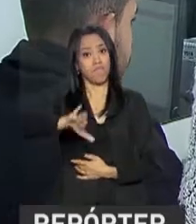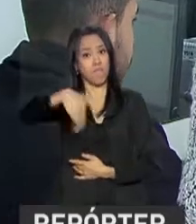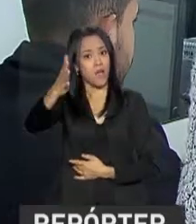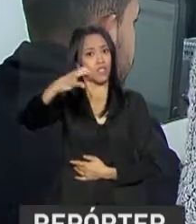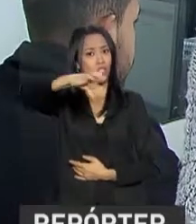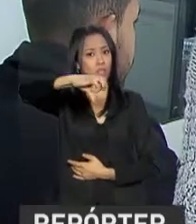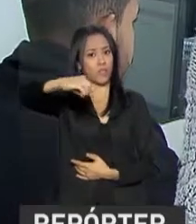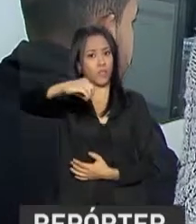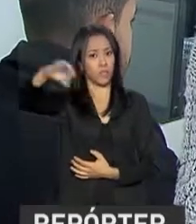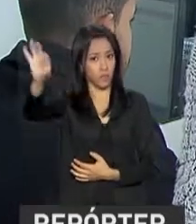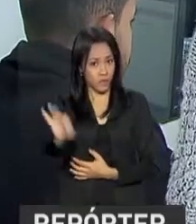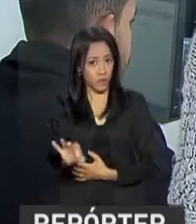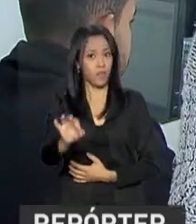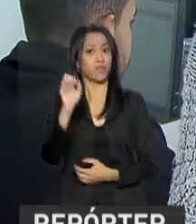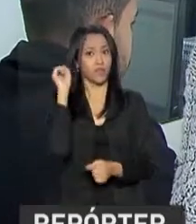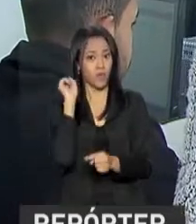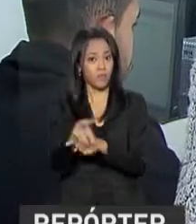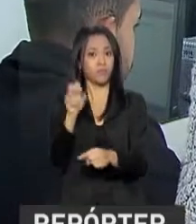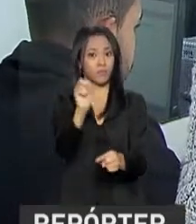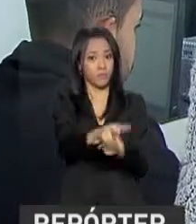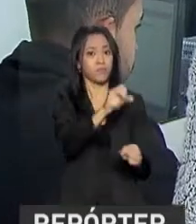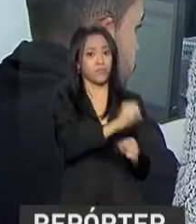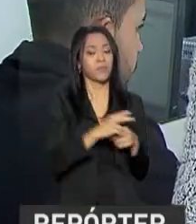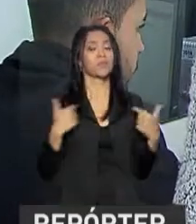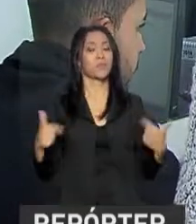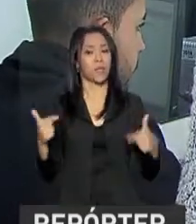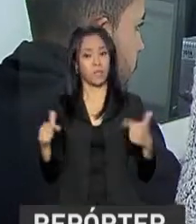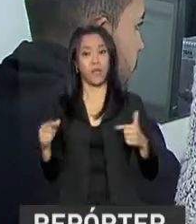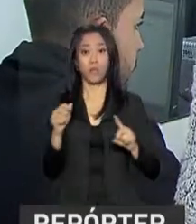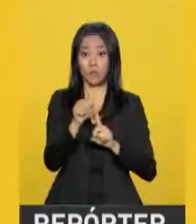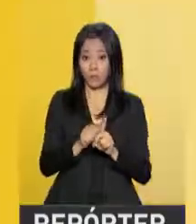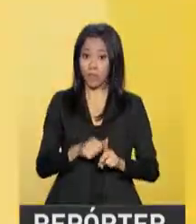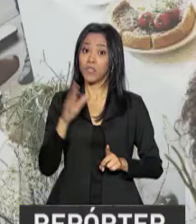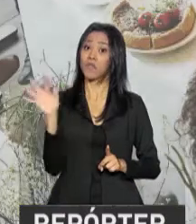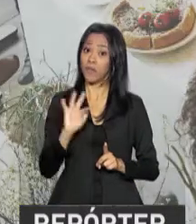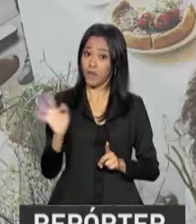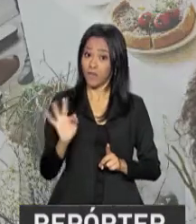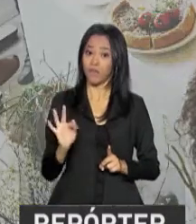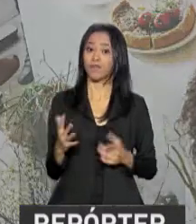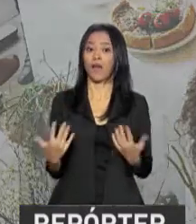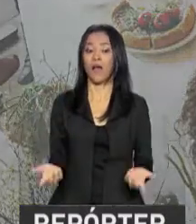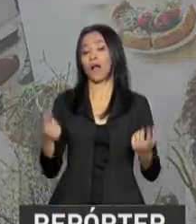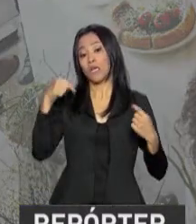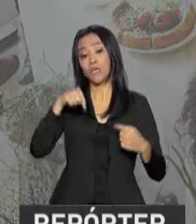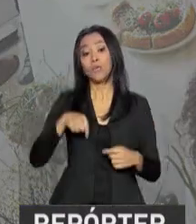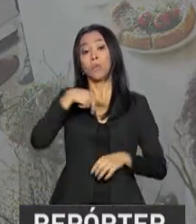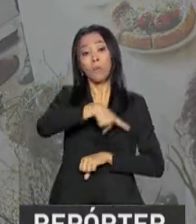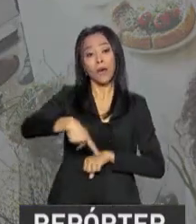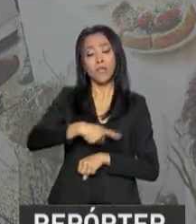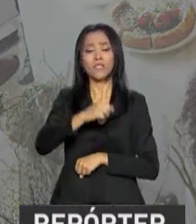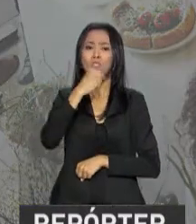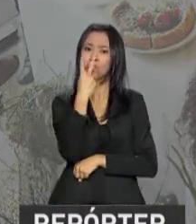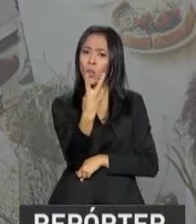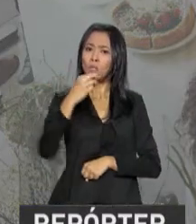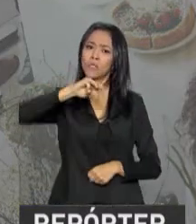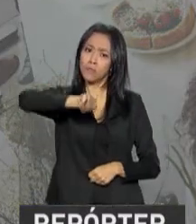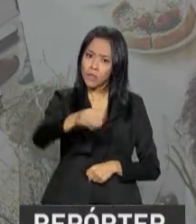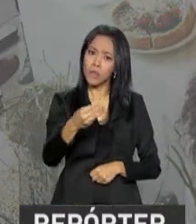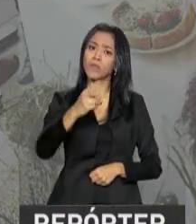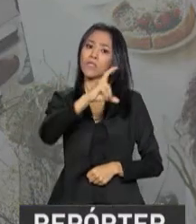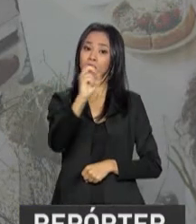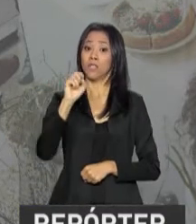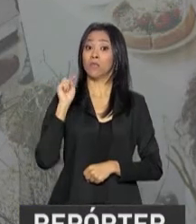90 por cento dos empregos formais em fevereiro há no país dois milhões e meio de micro e pequenas